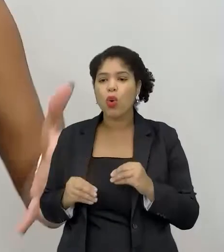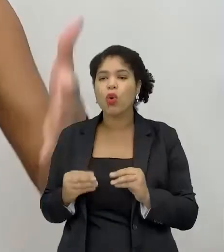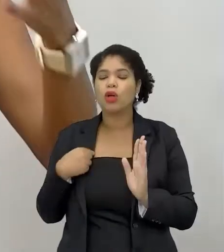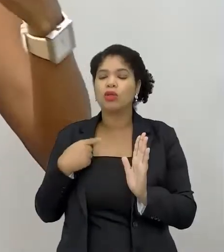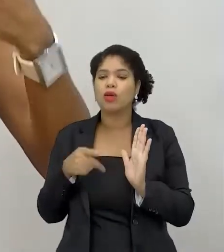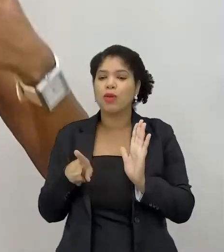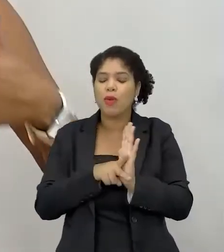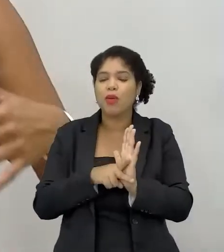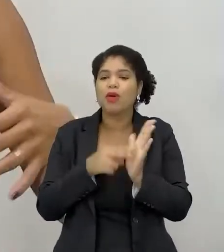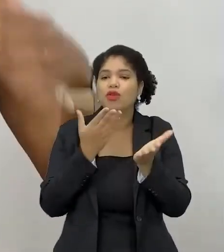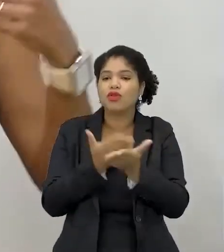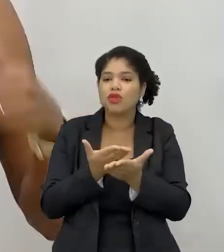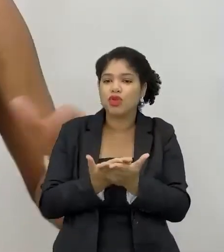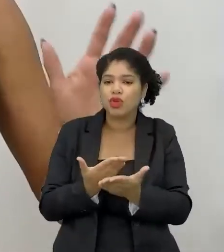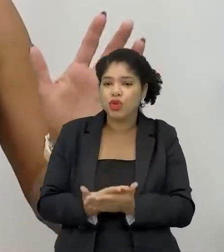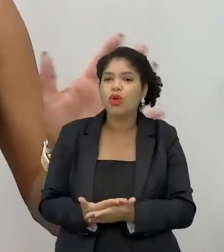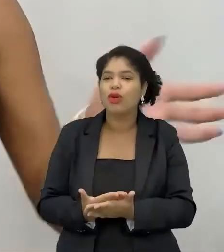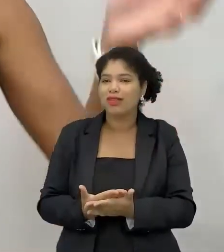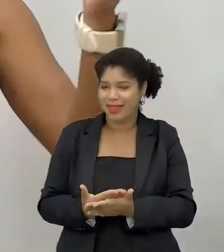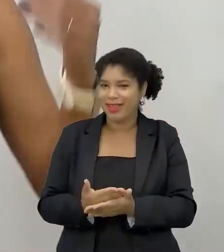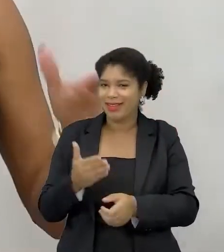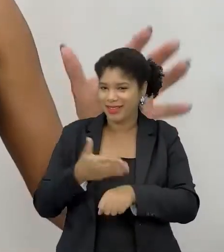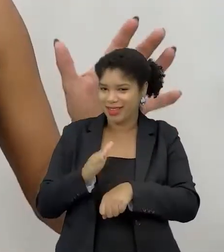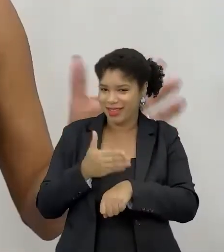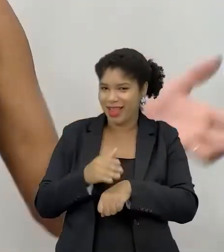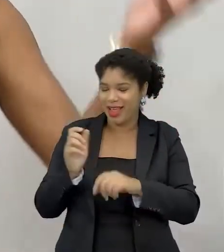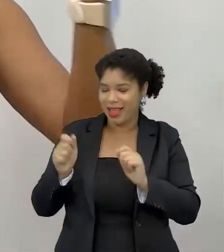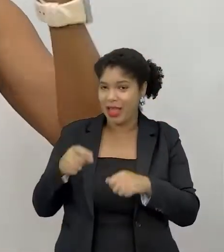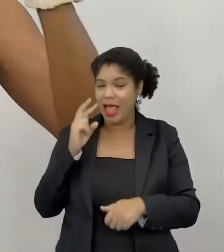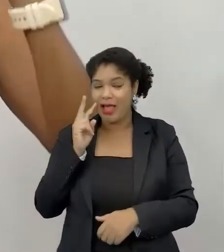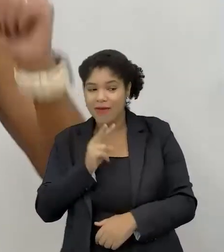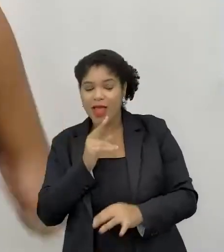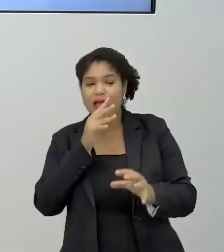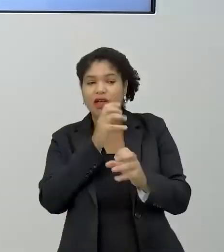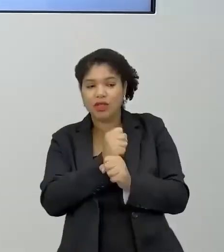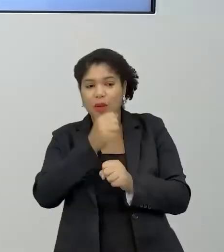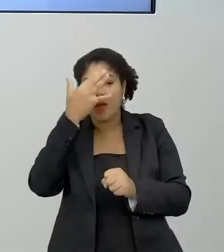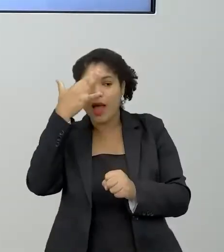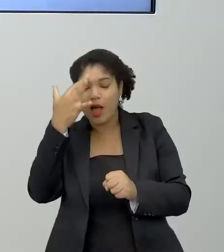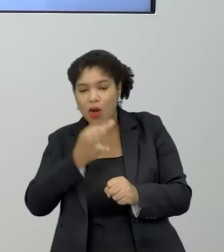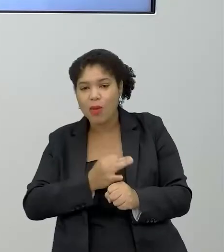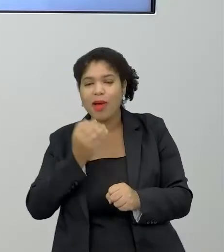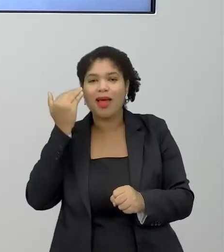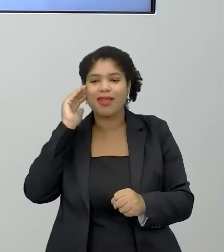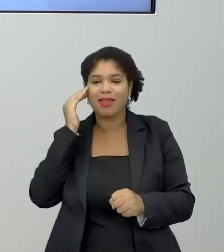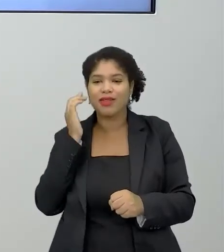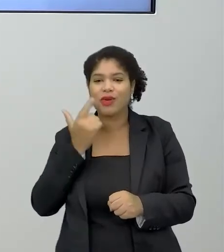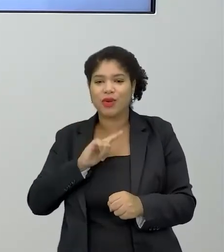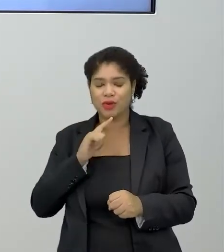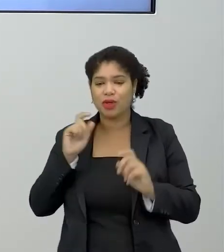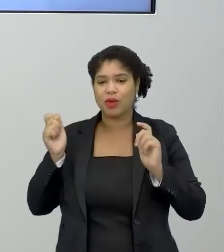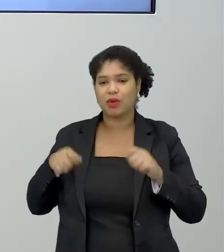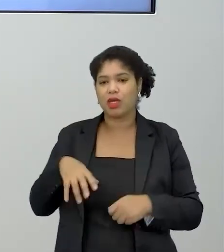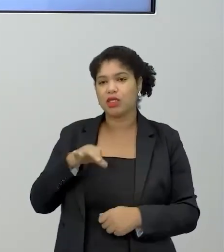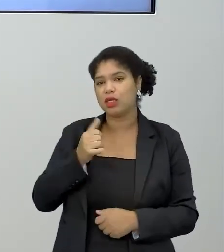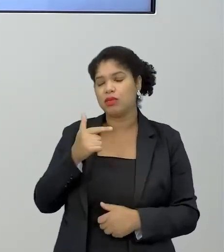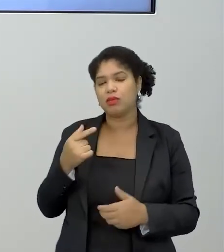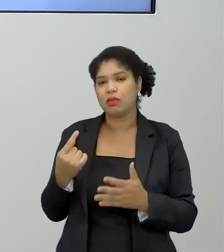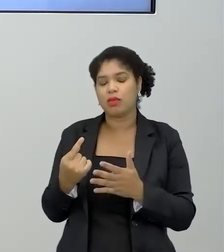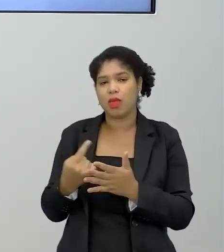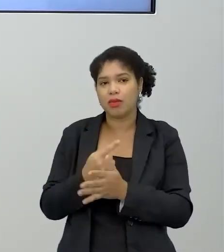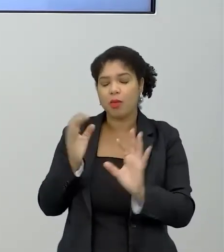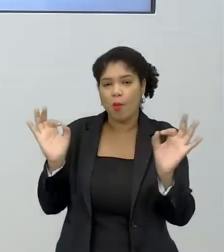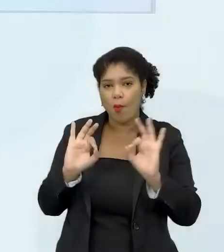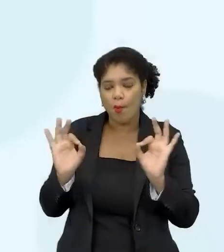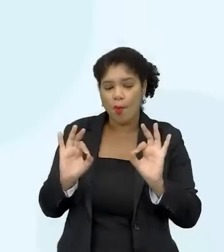seus estudos e faça esse exercício. Olhou uma expressão algébrica, já vai tentando entender, mesmo que não tenha uma pergunta. E